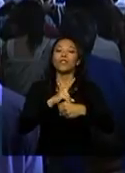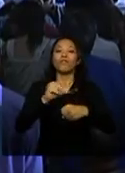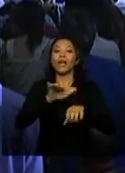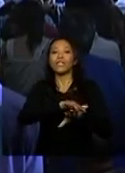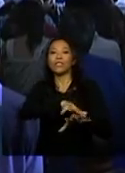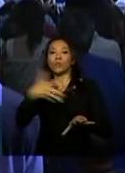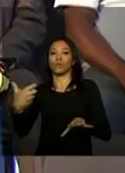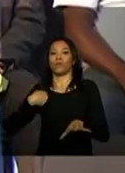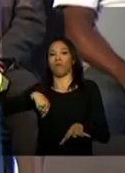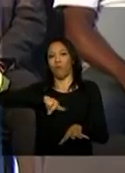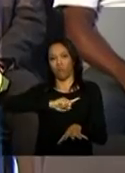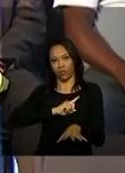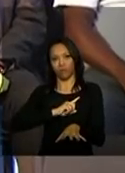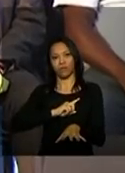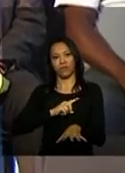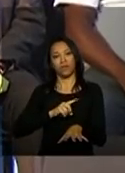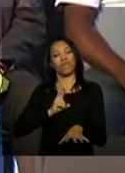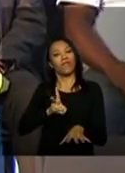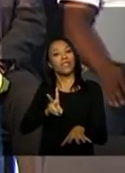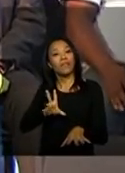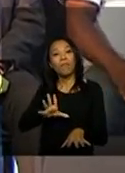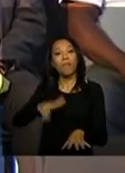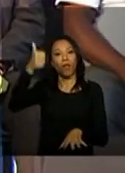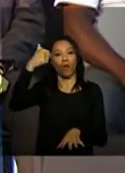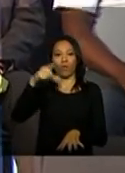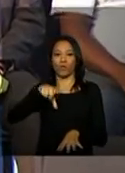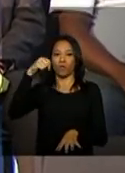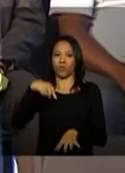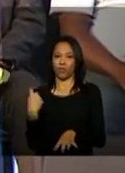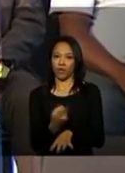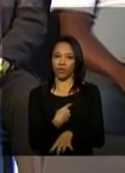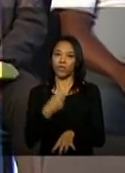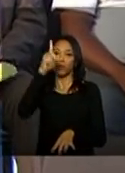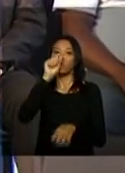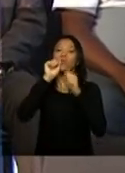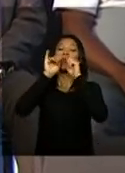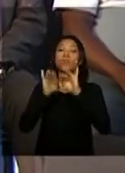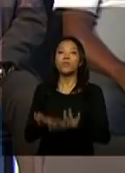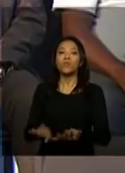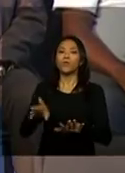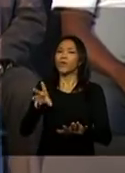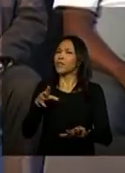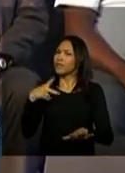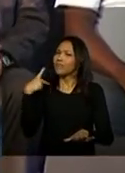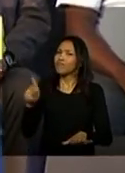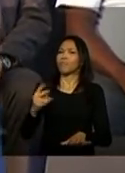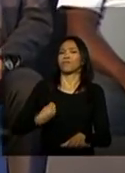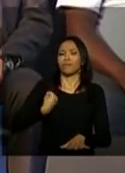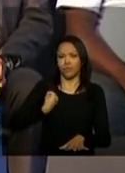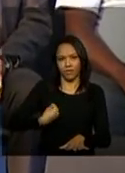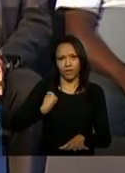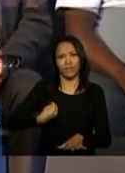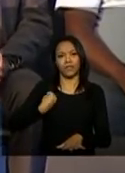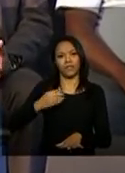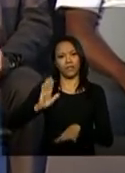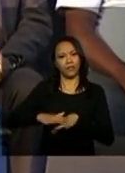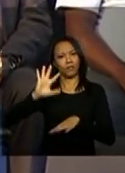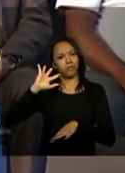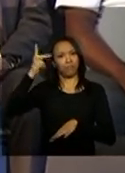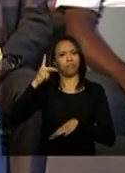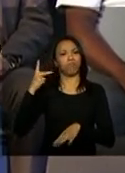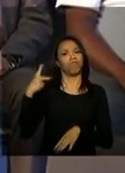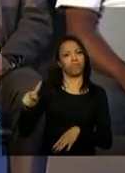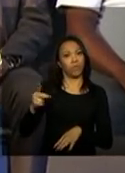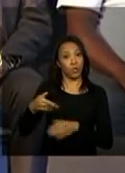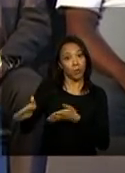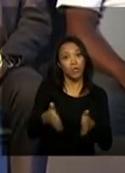nós. Vai ser até mesmo uma escolha melhor. Então, Deus abençoe muito a senhora mesmo nessa escolha. Deus abençoe muito